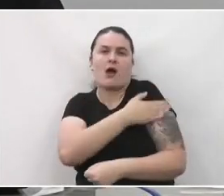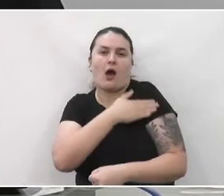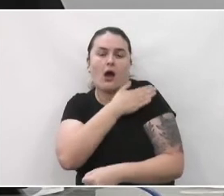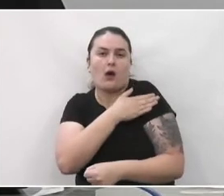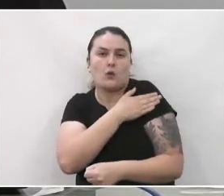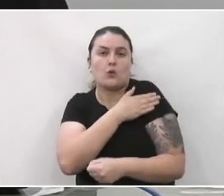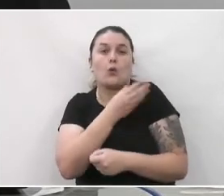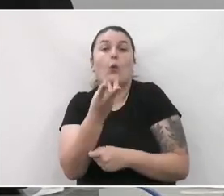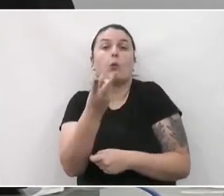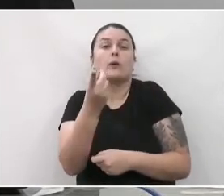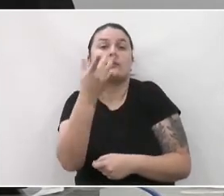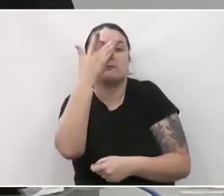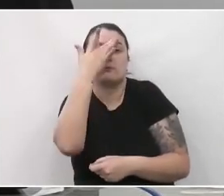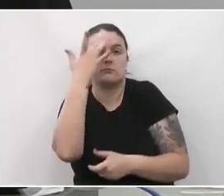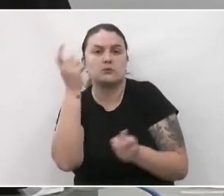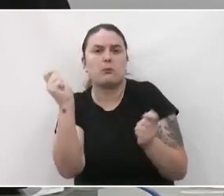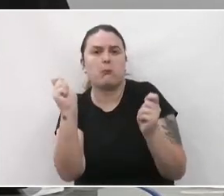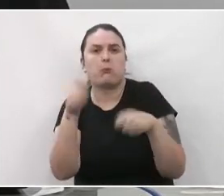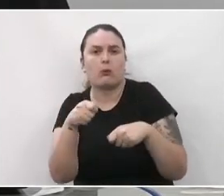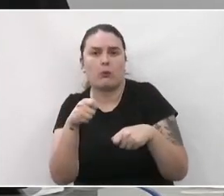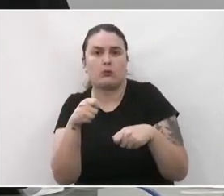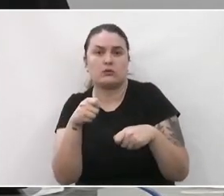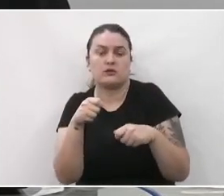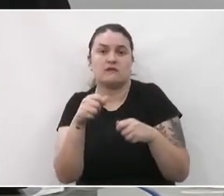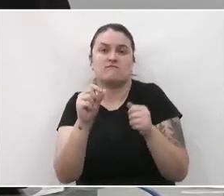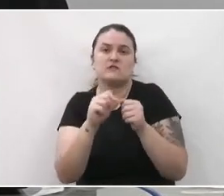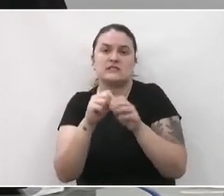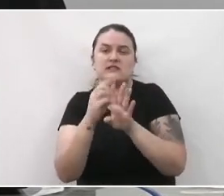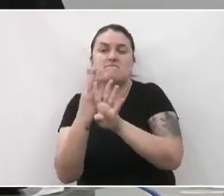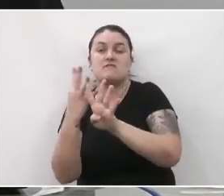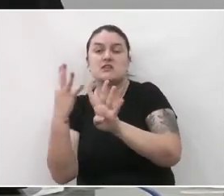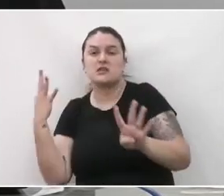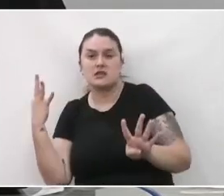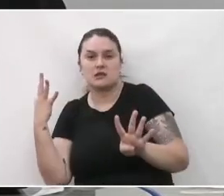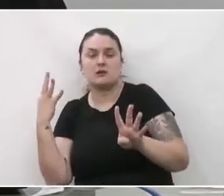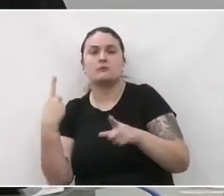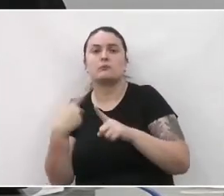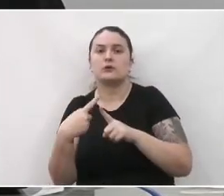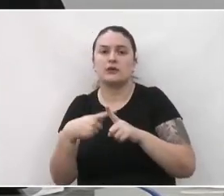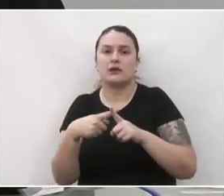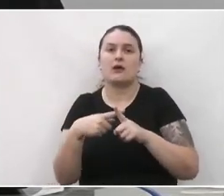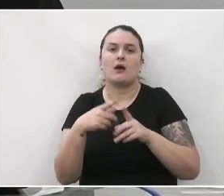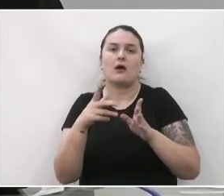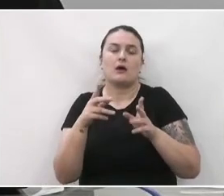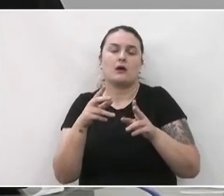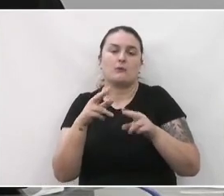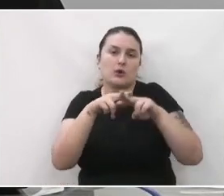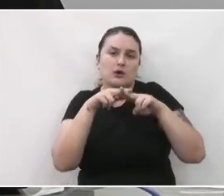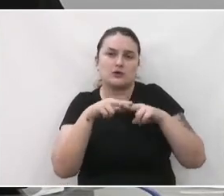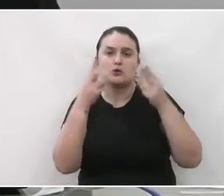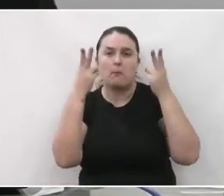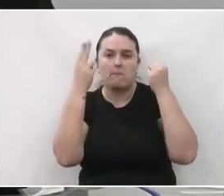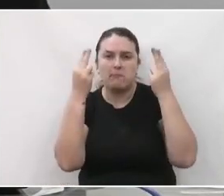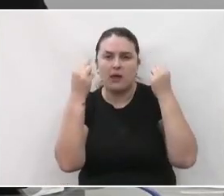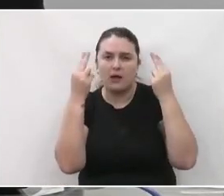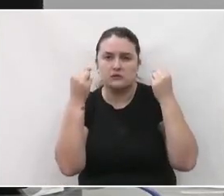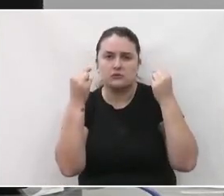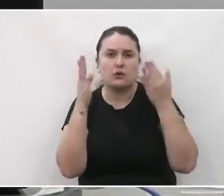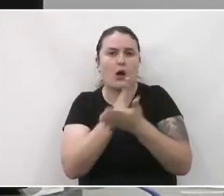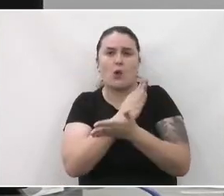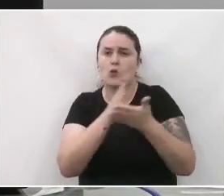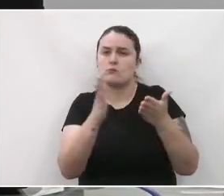local, né, um feriado prolongado né, de Páscoa. Em alguns